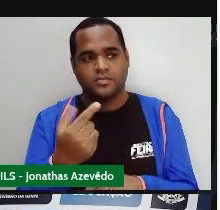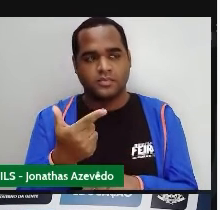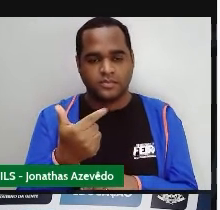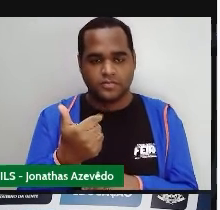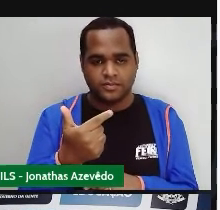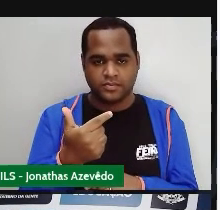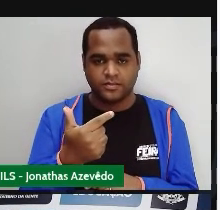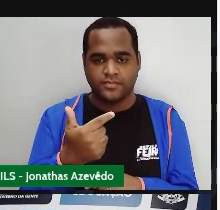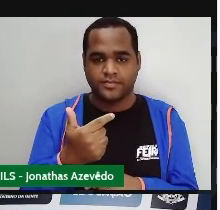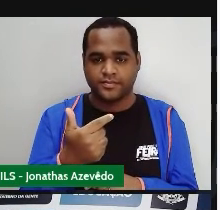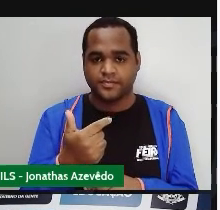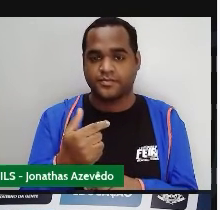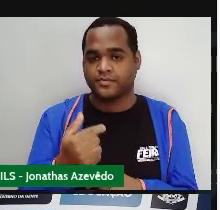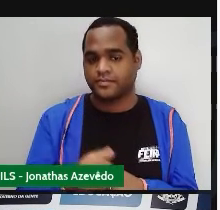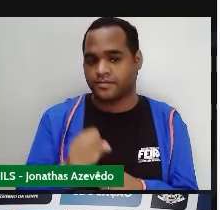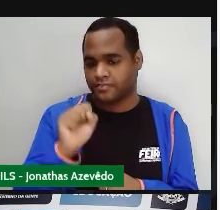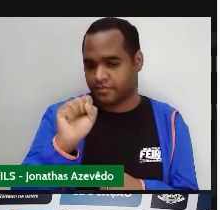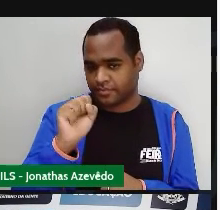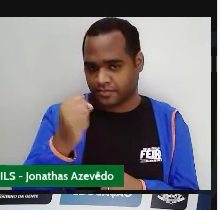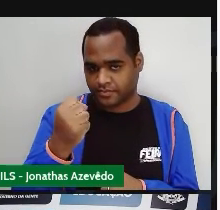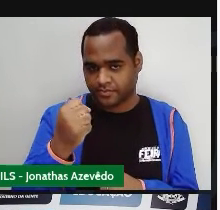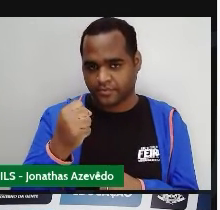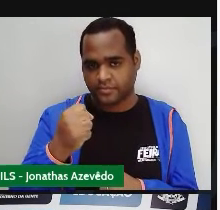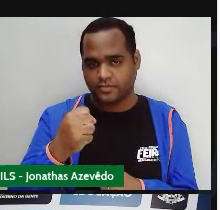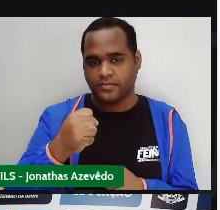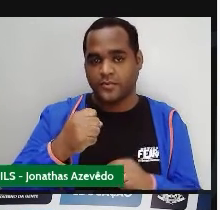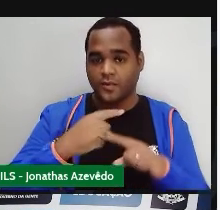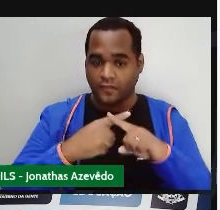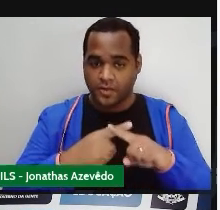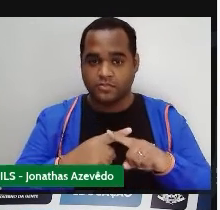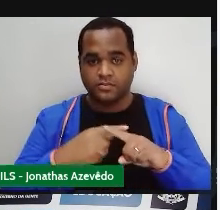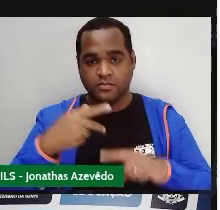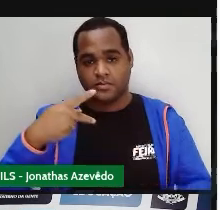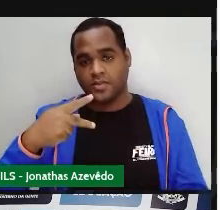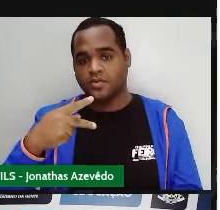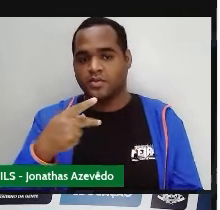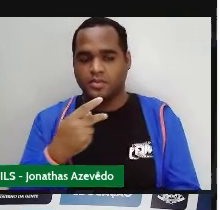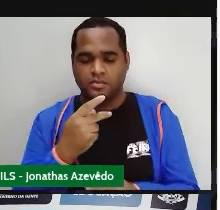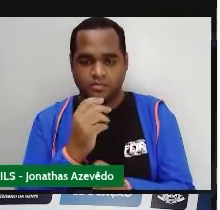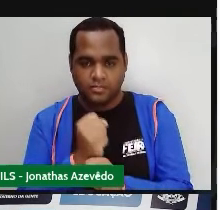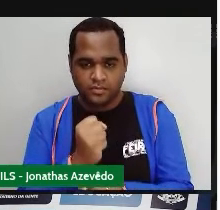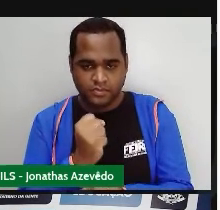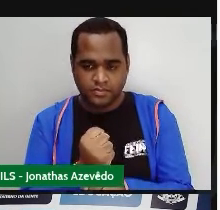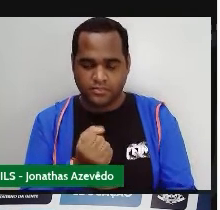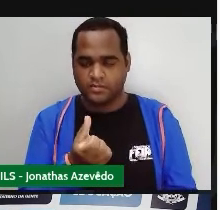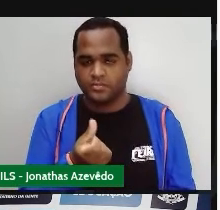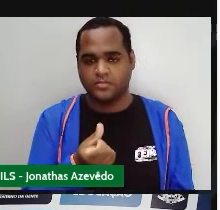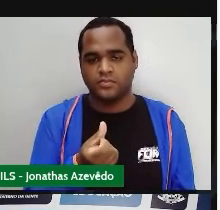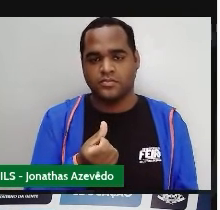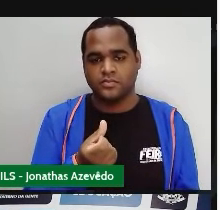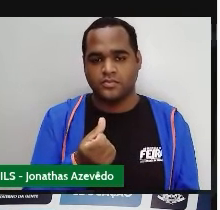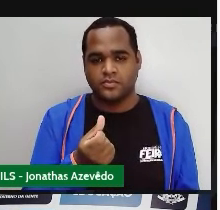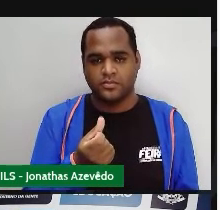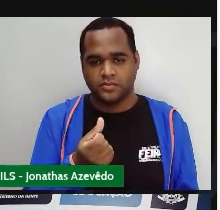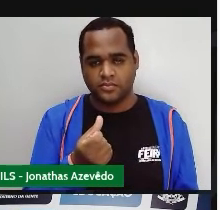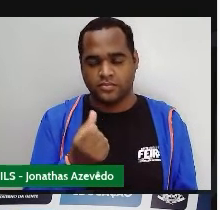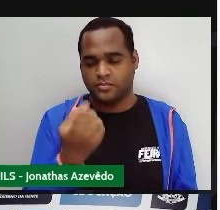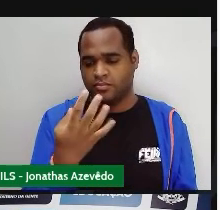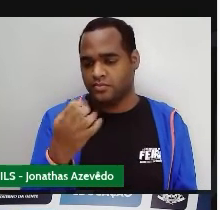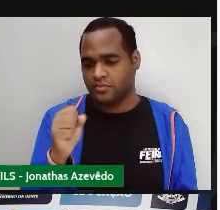mais 8 XP que tá valendo os seios 8x e da